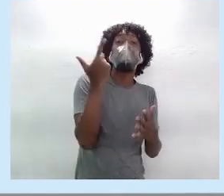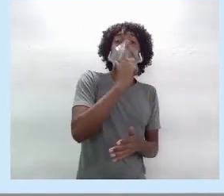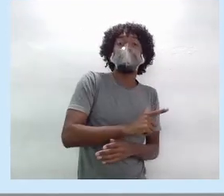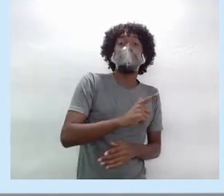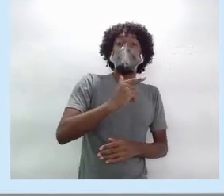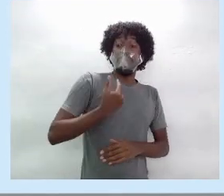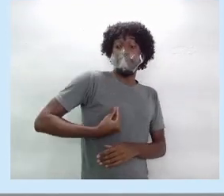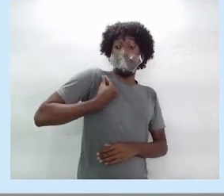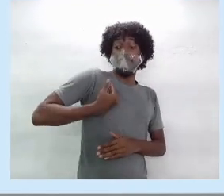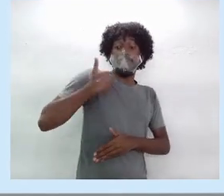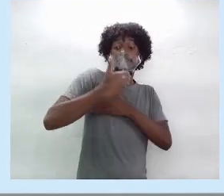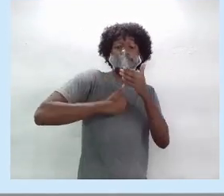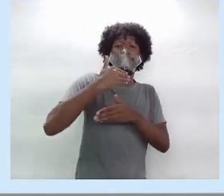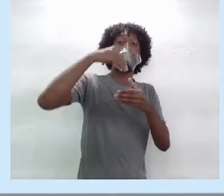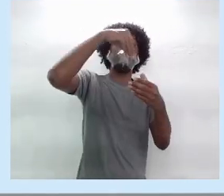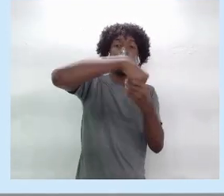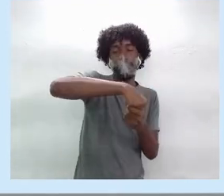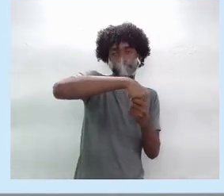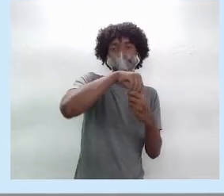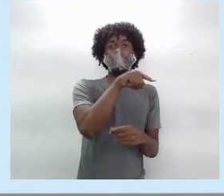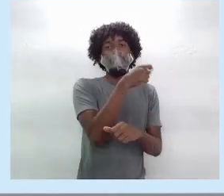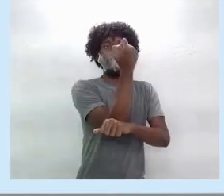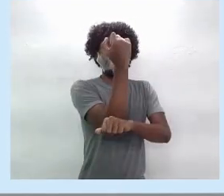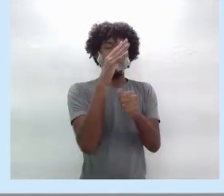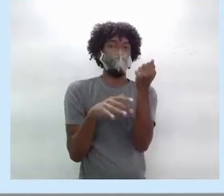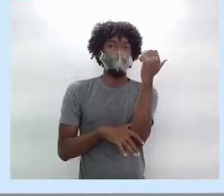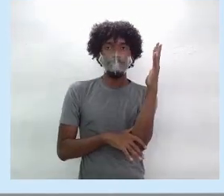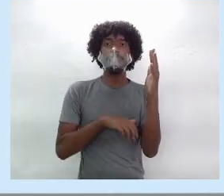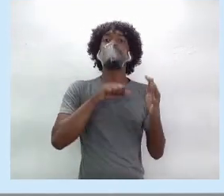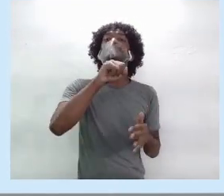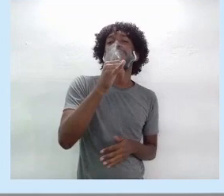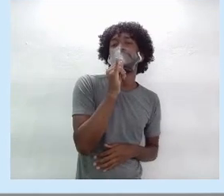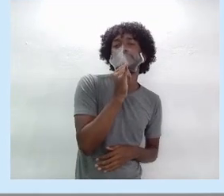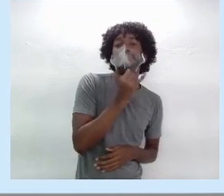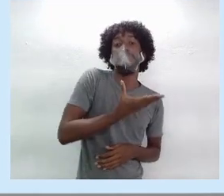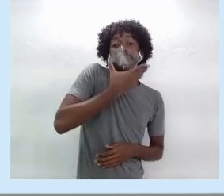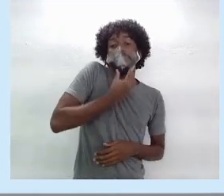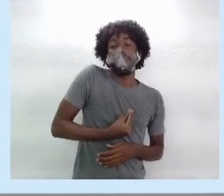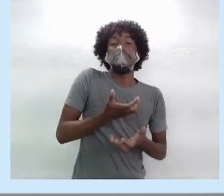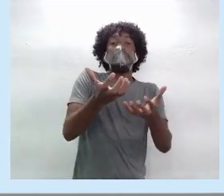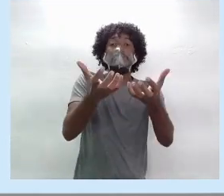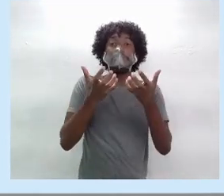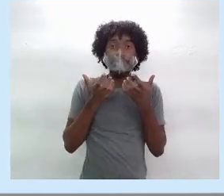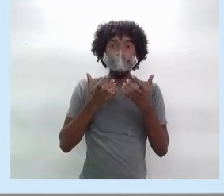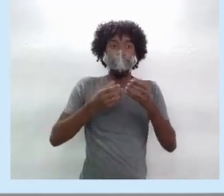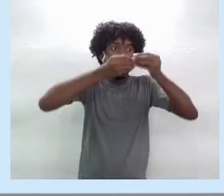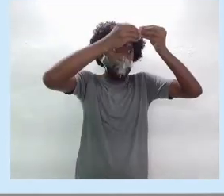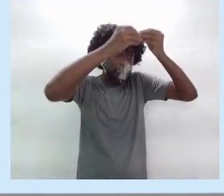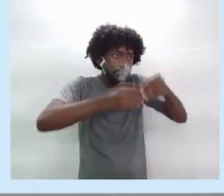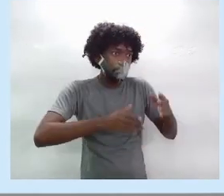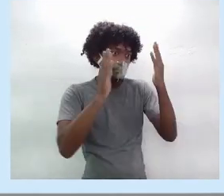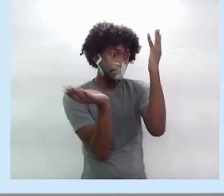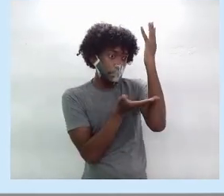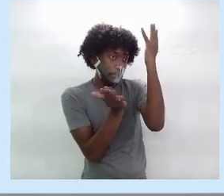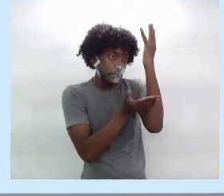sobreviver naquele habitat. Então, quando o homem chega e destrói o seu